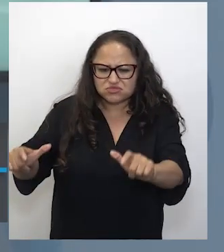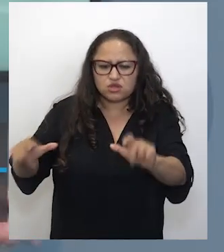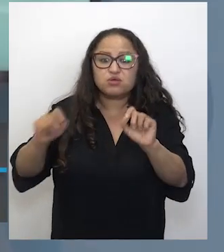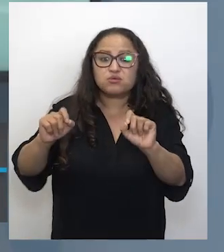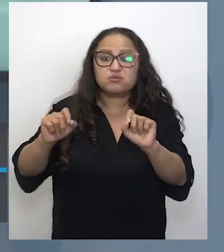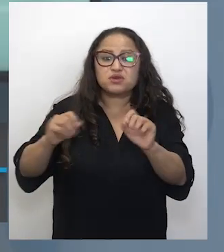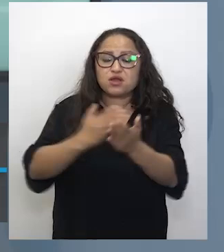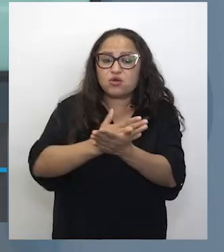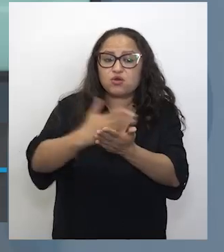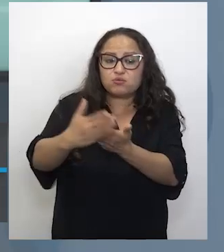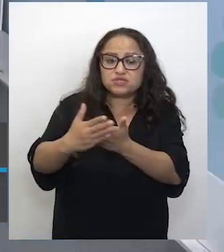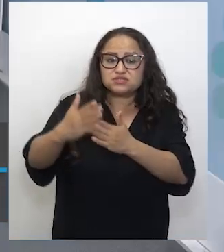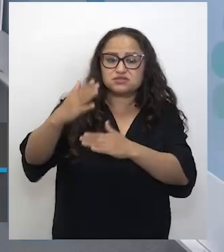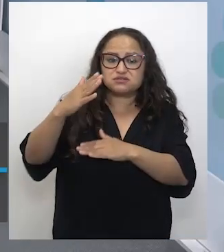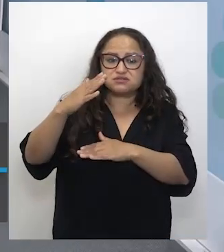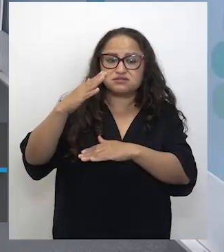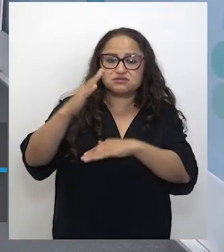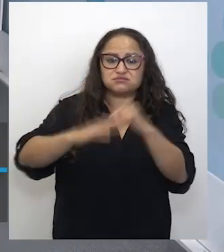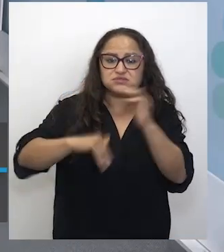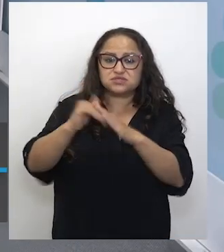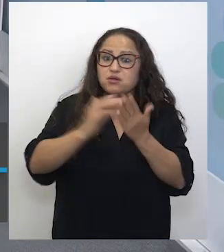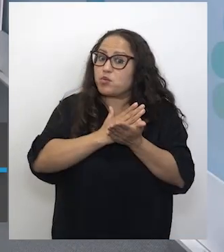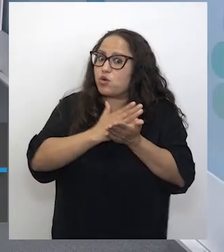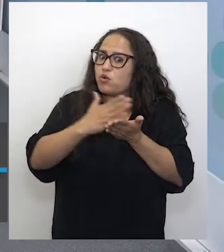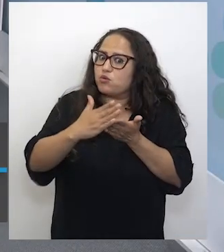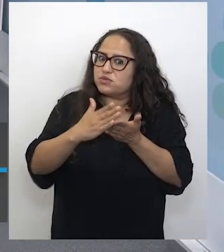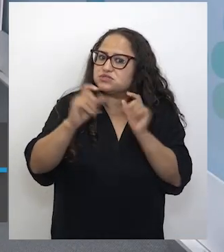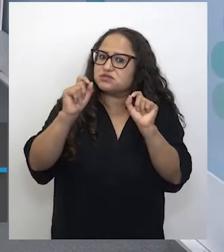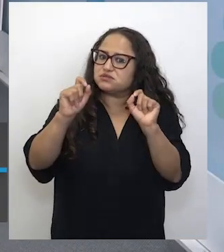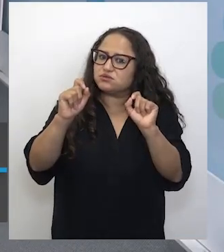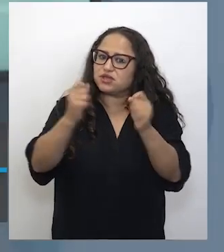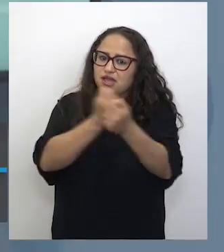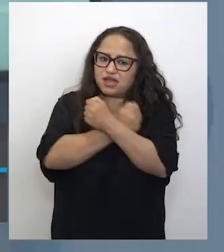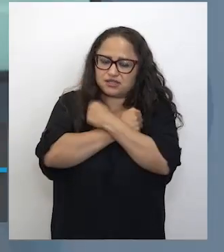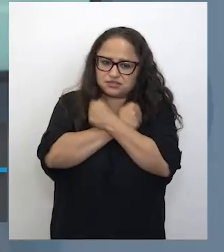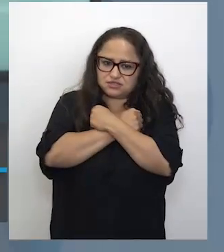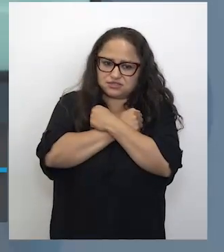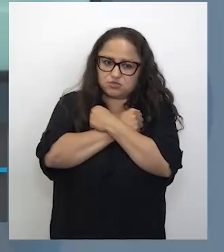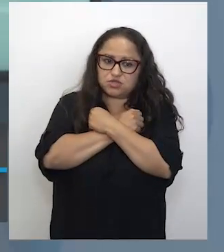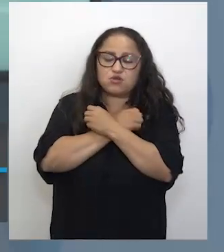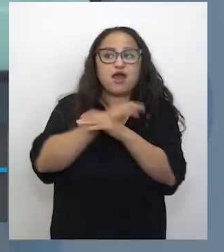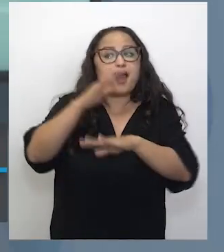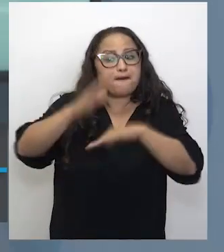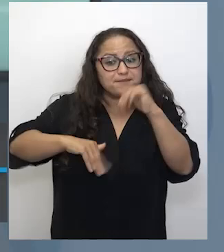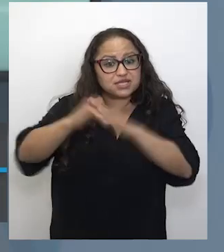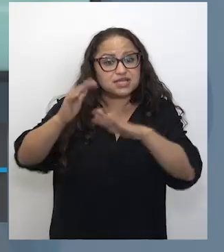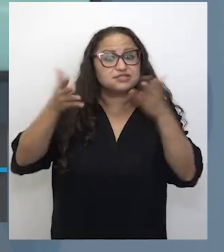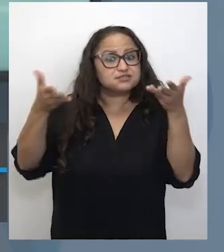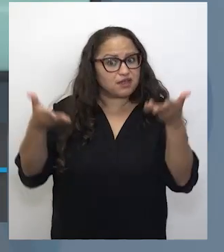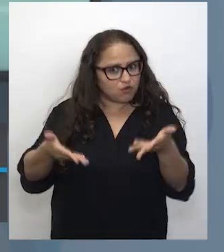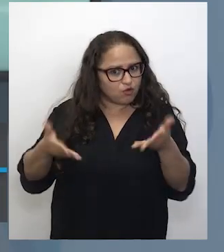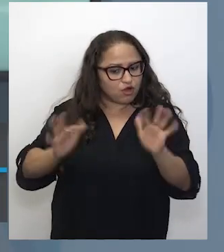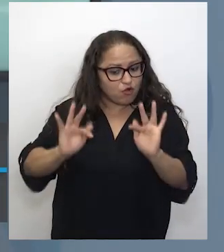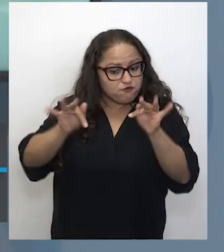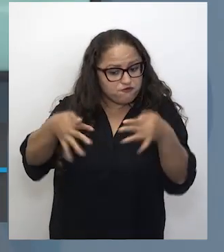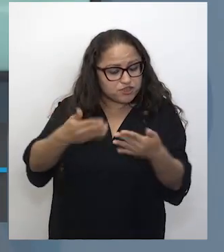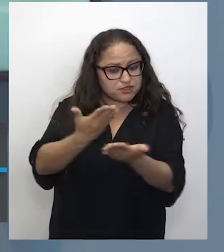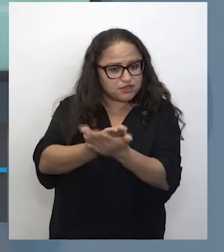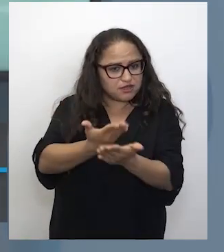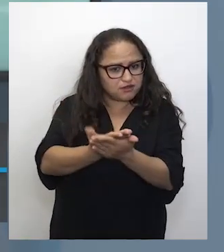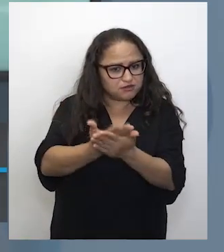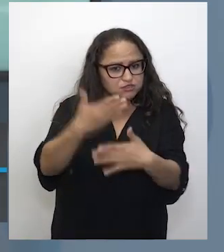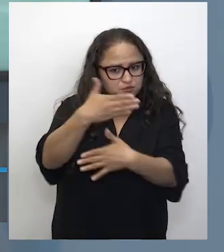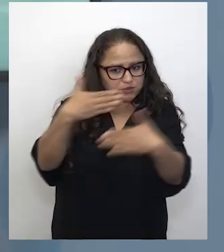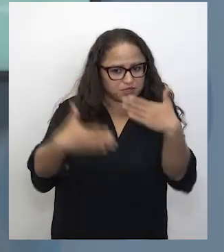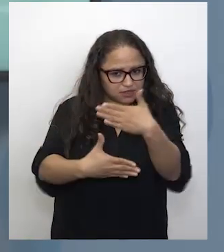começar, né, a habilidade Tem um agora... agradecimento, né? É, o agradecimento. Lembrando, as habilidades agora, fim da aula, né? Padrão agora.